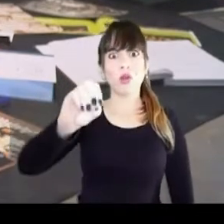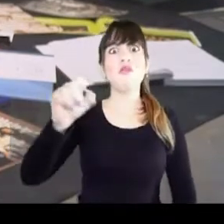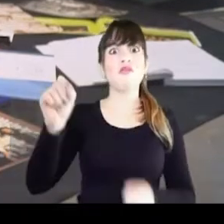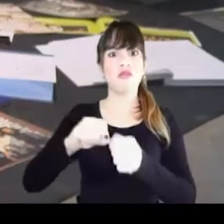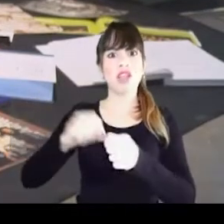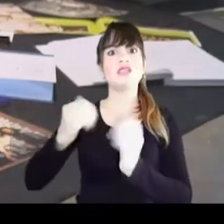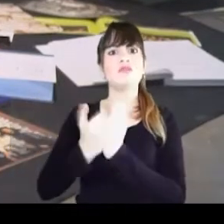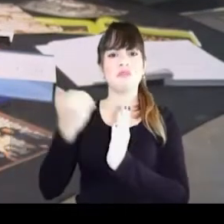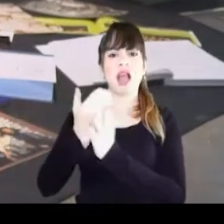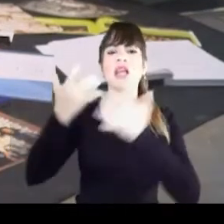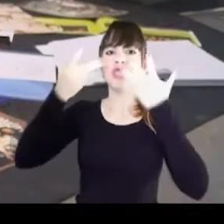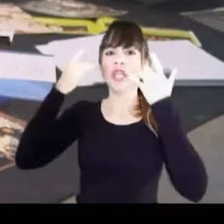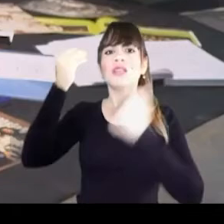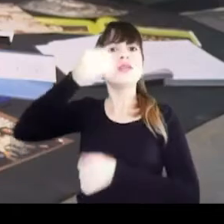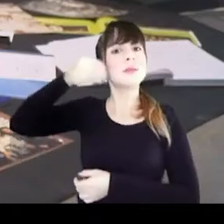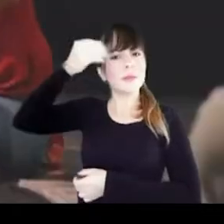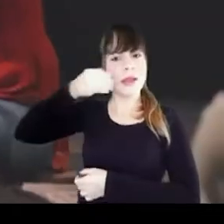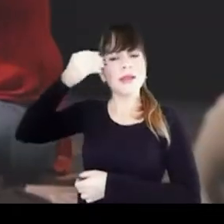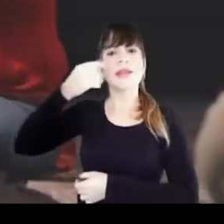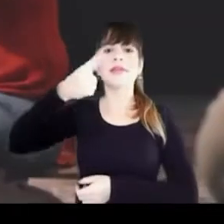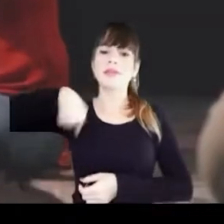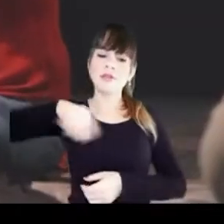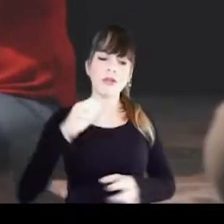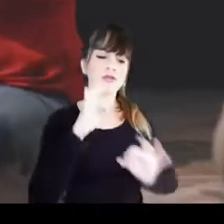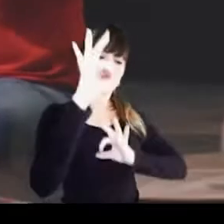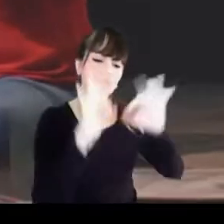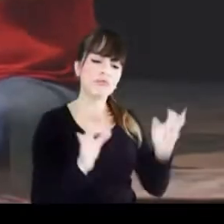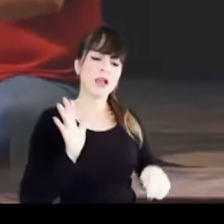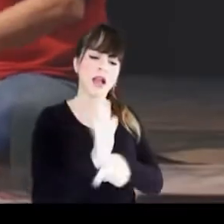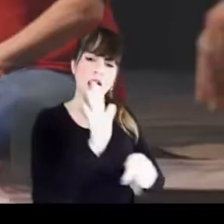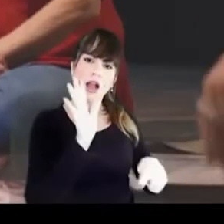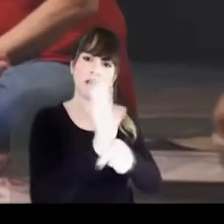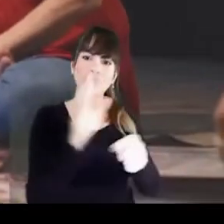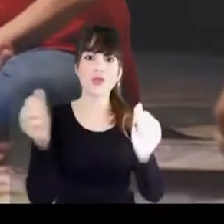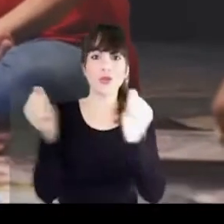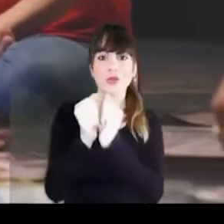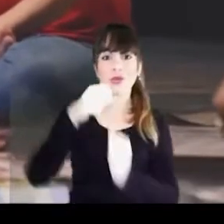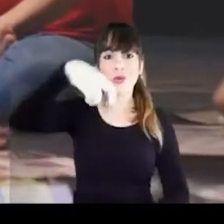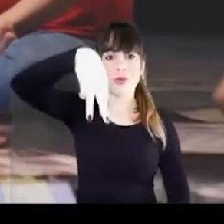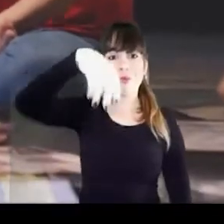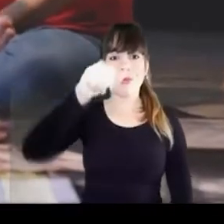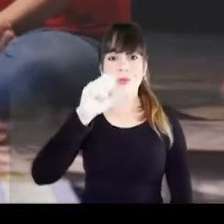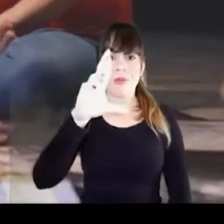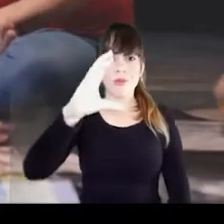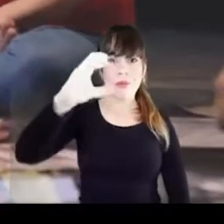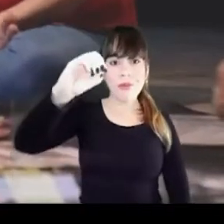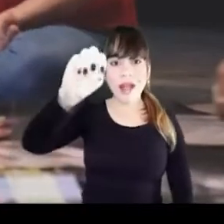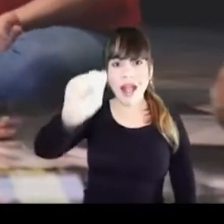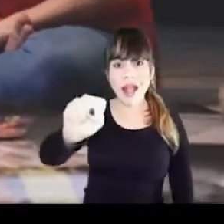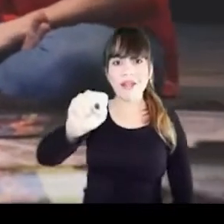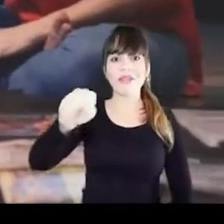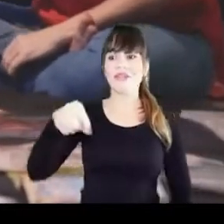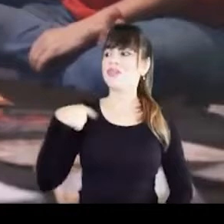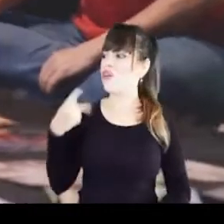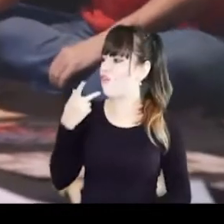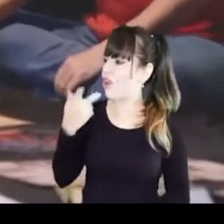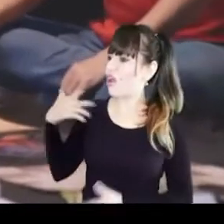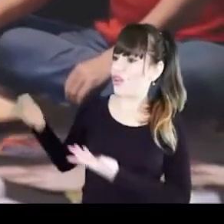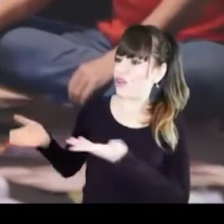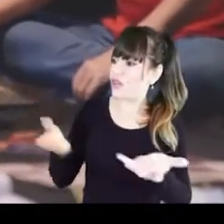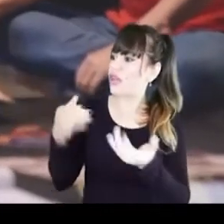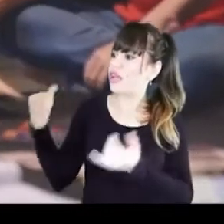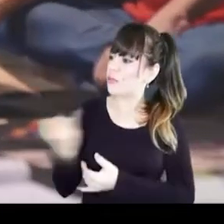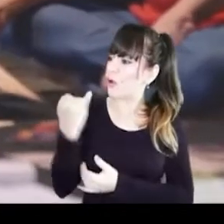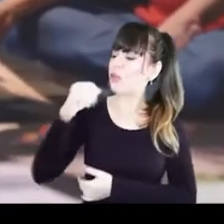que tinha feito mais teatro, né? A Elô que... comandava mais ou menos com o Marcos Miranda. Com o Marcos Miranda. Que a Elô falava